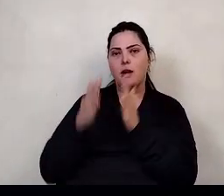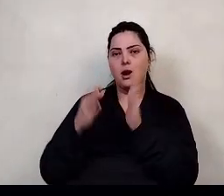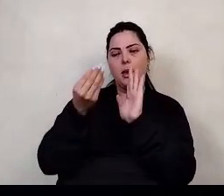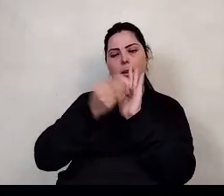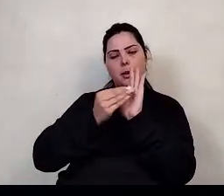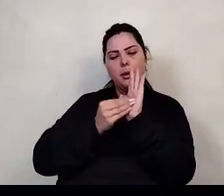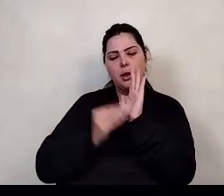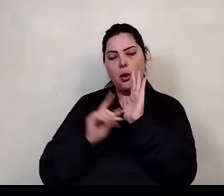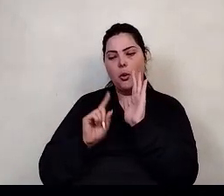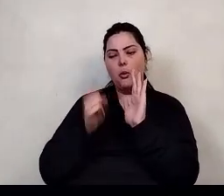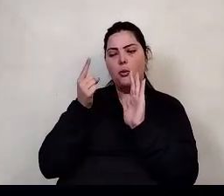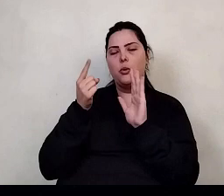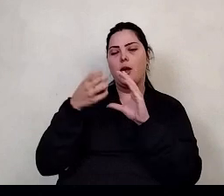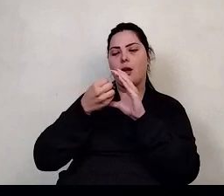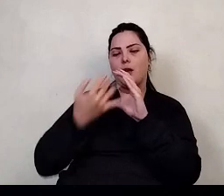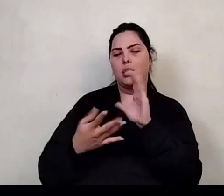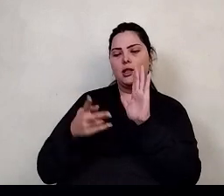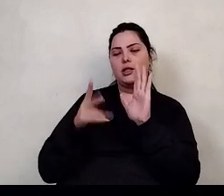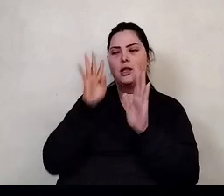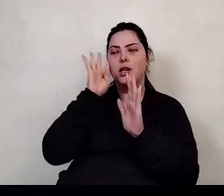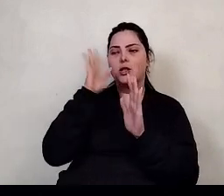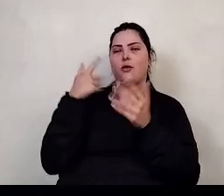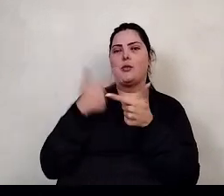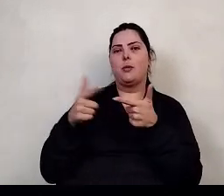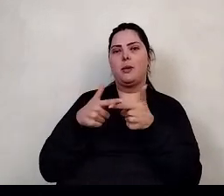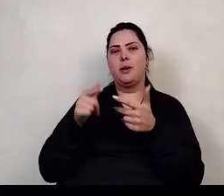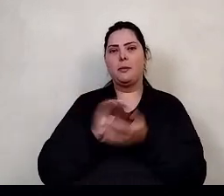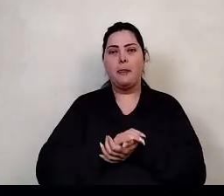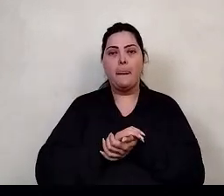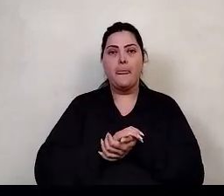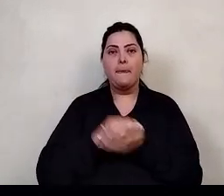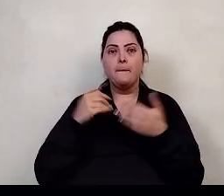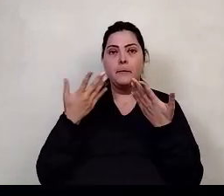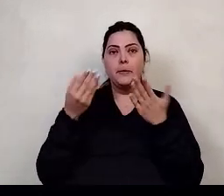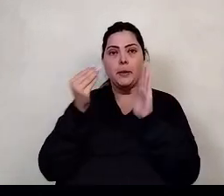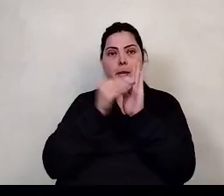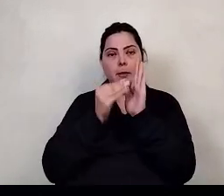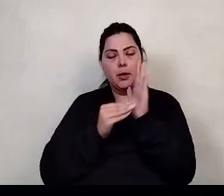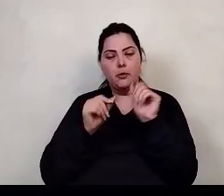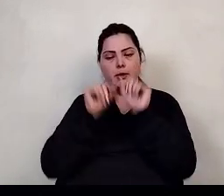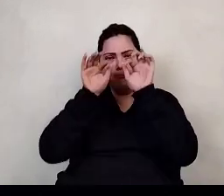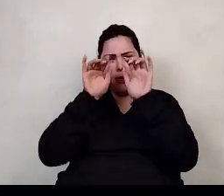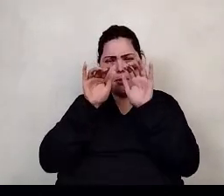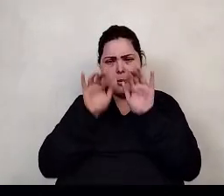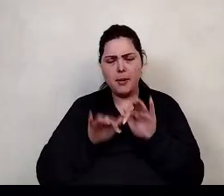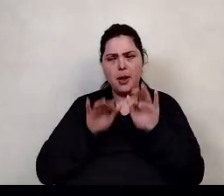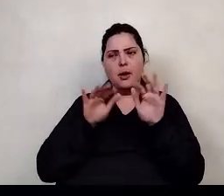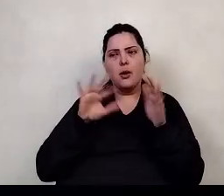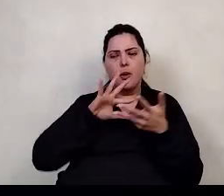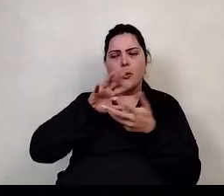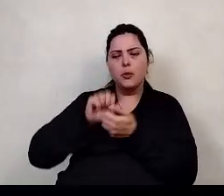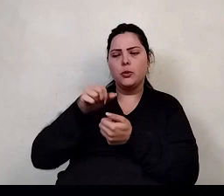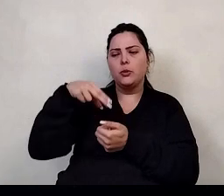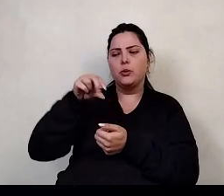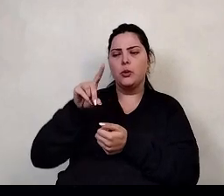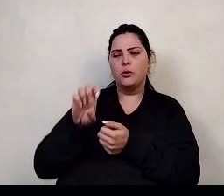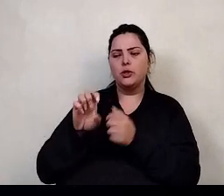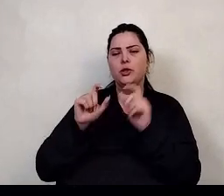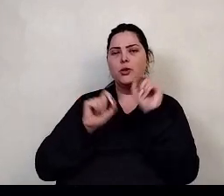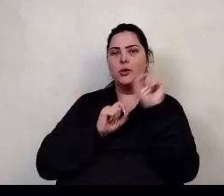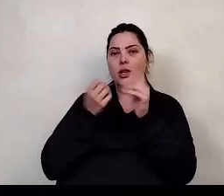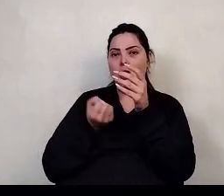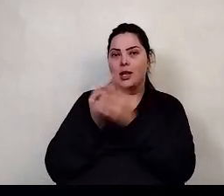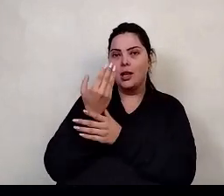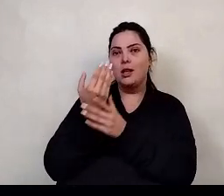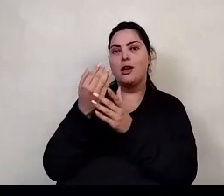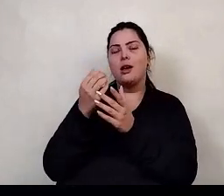dessa solução, certo? E aí, durante essa implementação, pensando no mundo do Node.js, ele vai criar lá um account.dto,